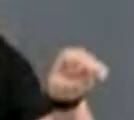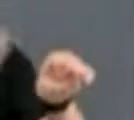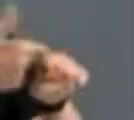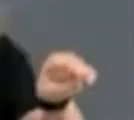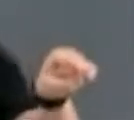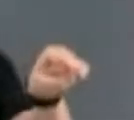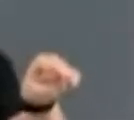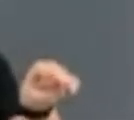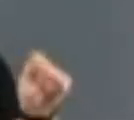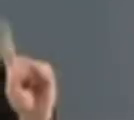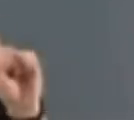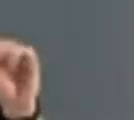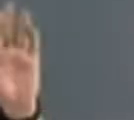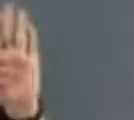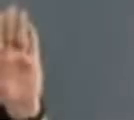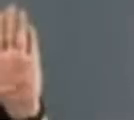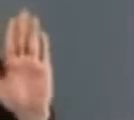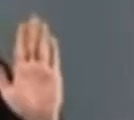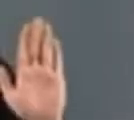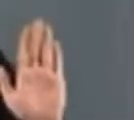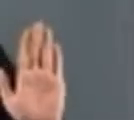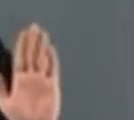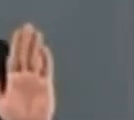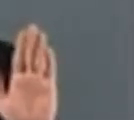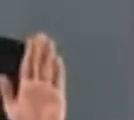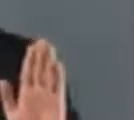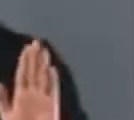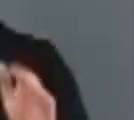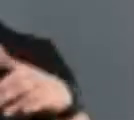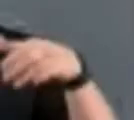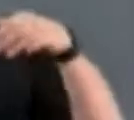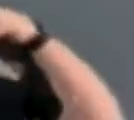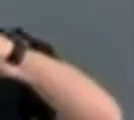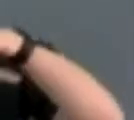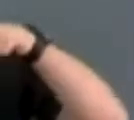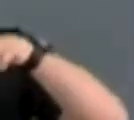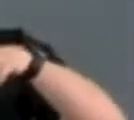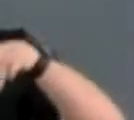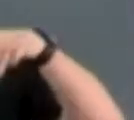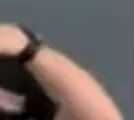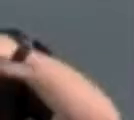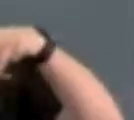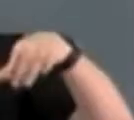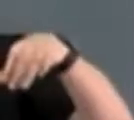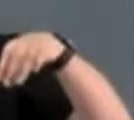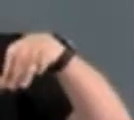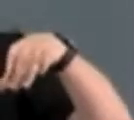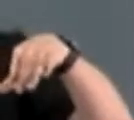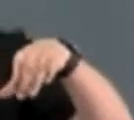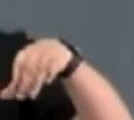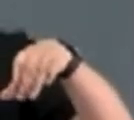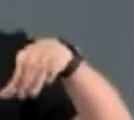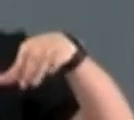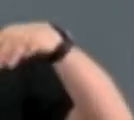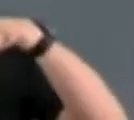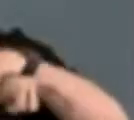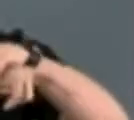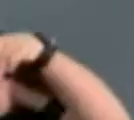de um carro, tranca com gás, e vê a pessoa agonizando, morrendo.